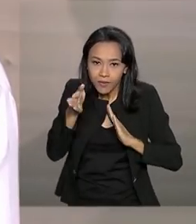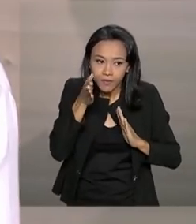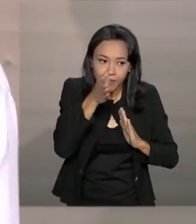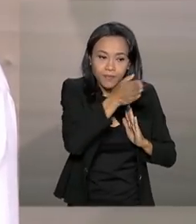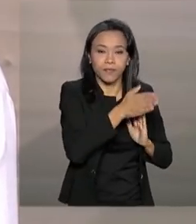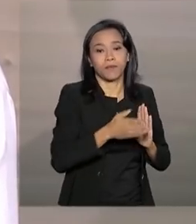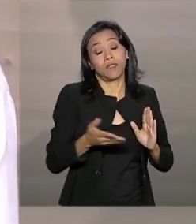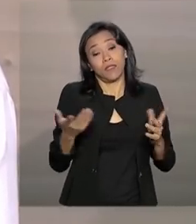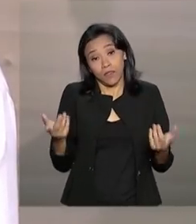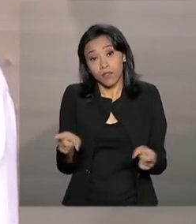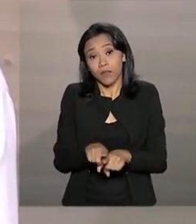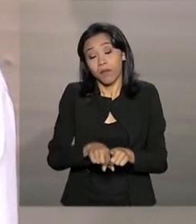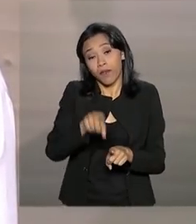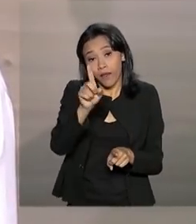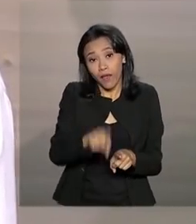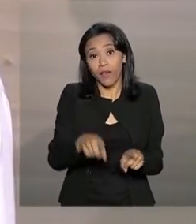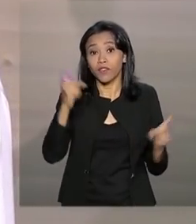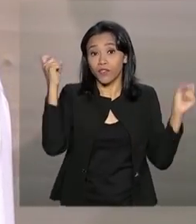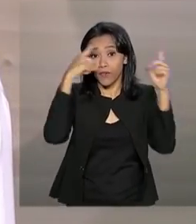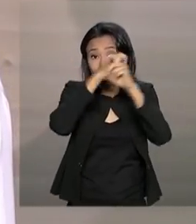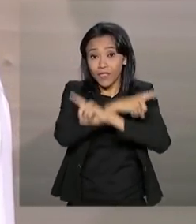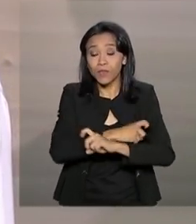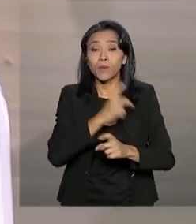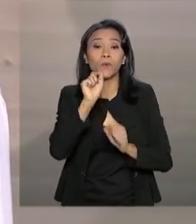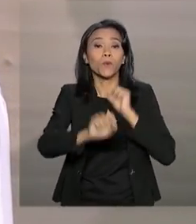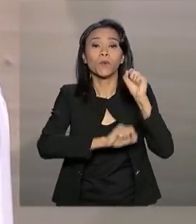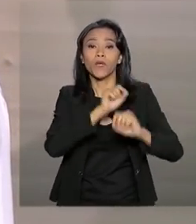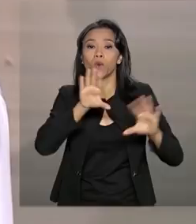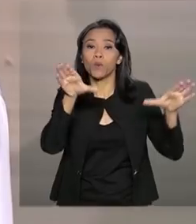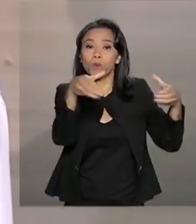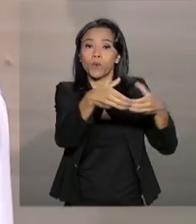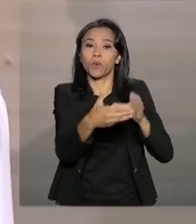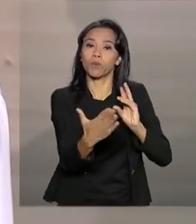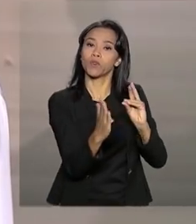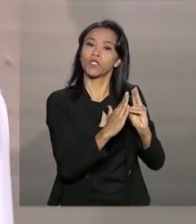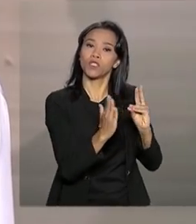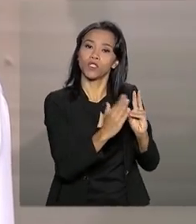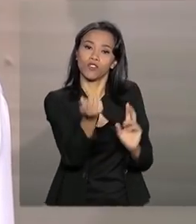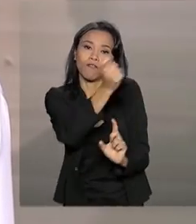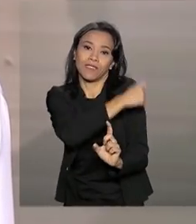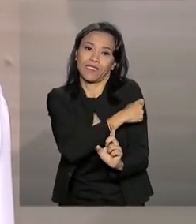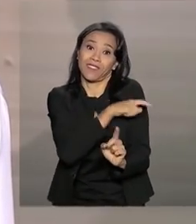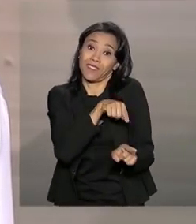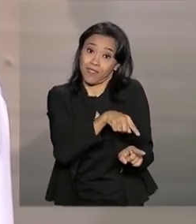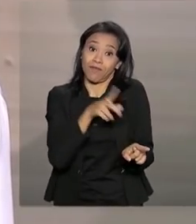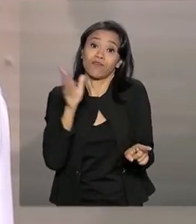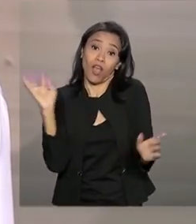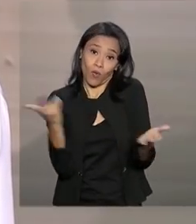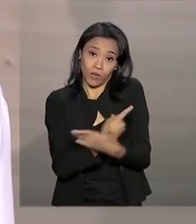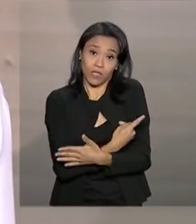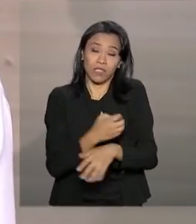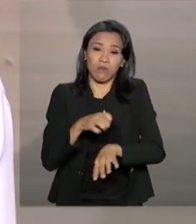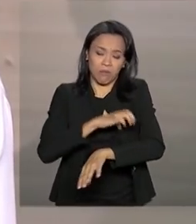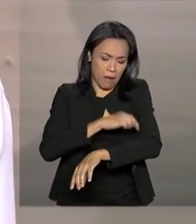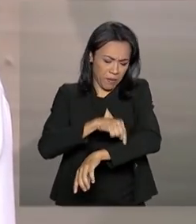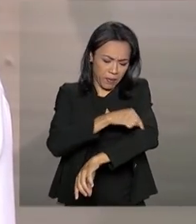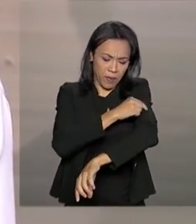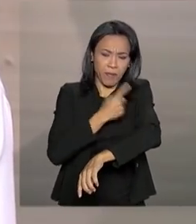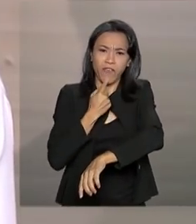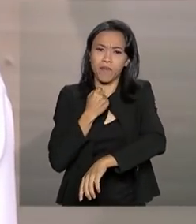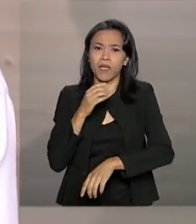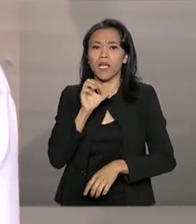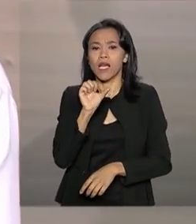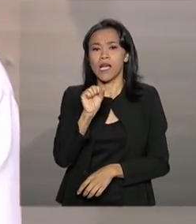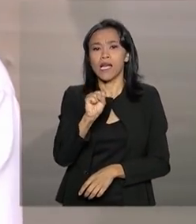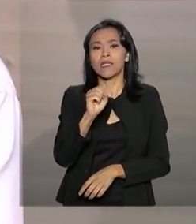muito complexo a vacinação das comunidades indígenas, onde você teve já, nós já tivemos casos de sarampo e outras doenças